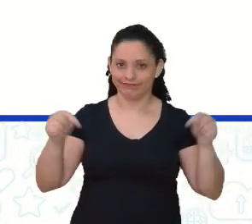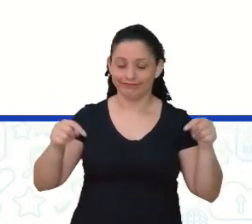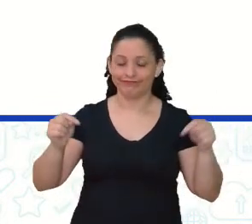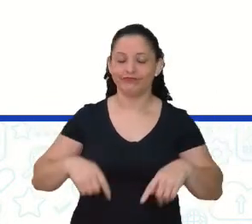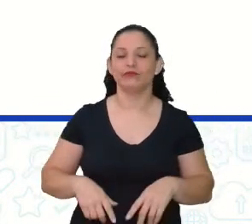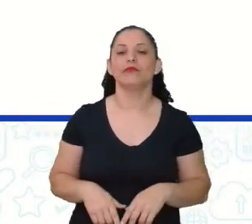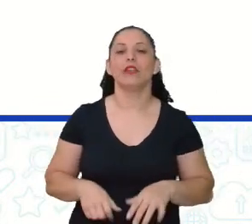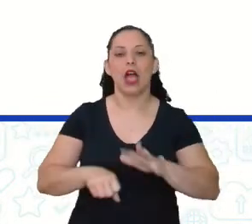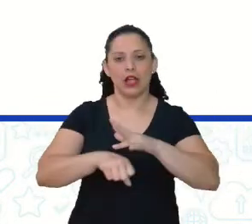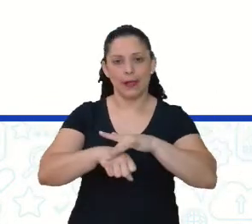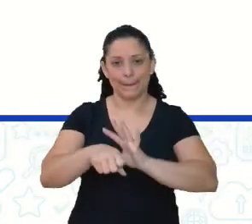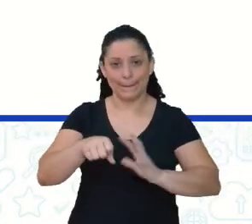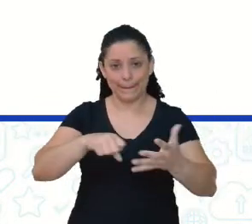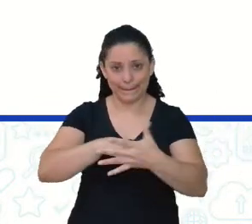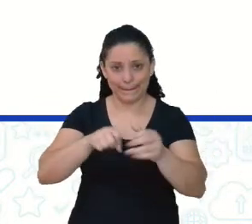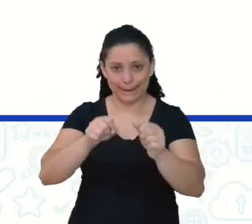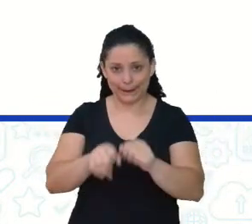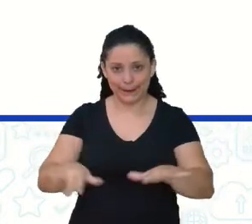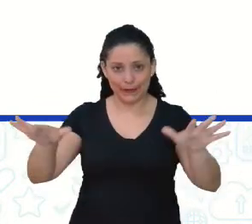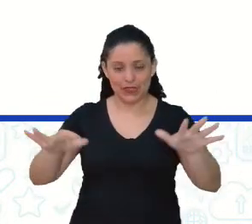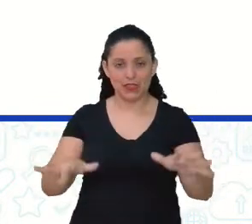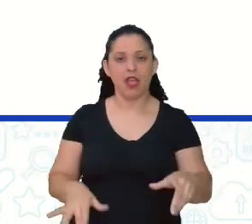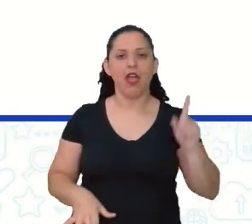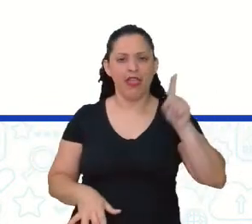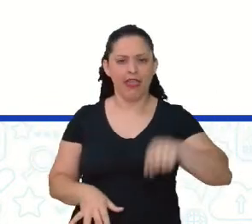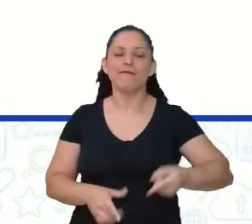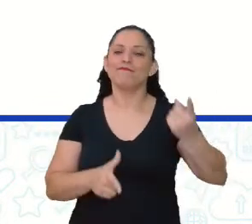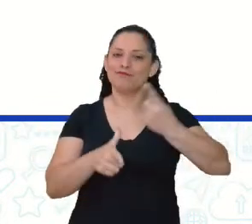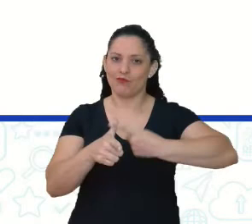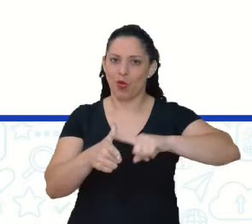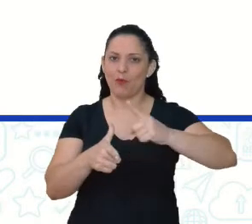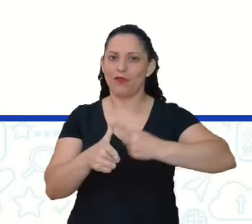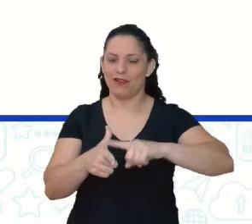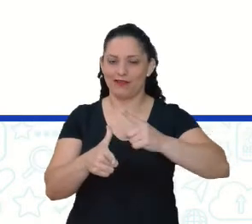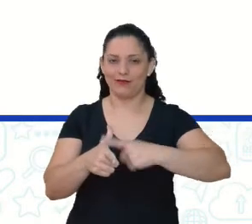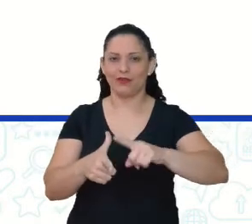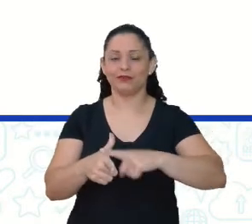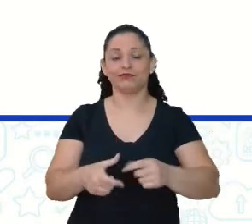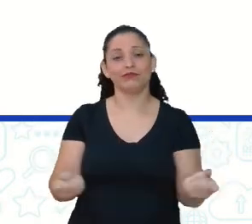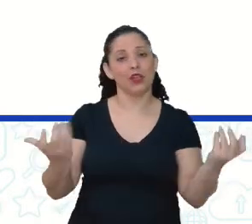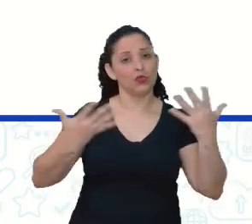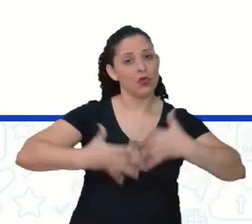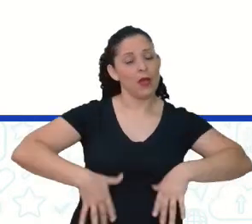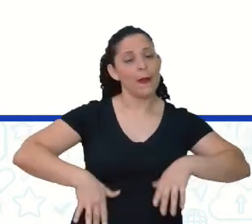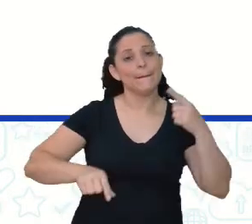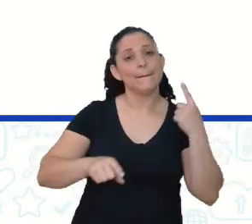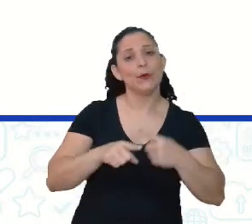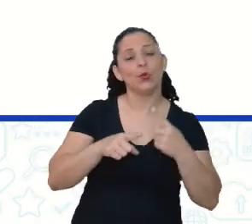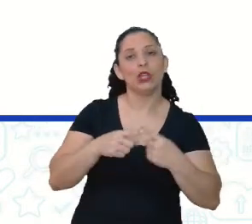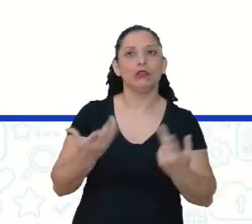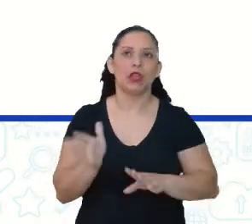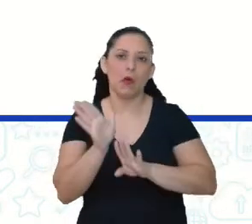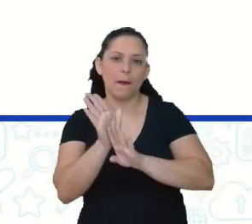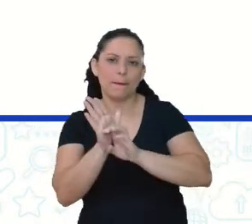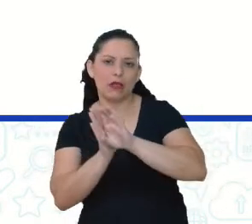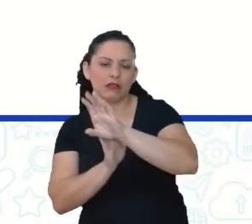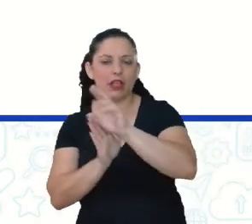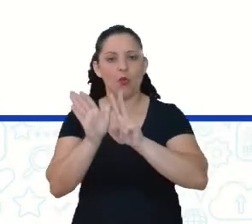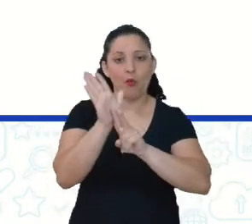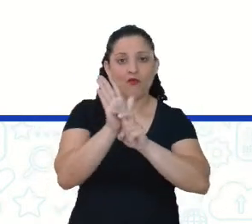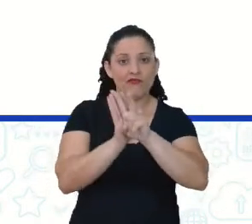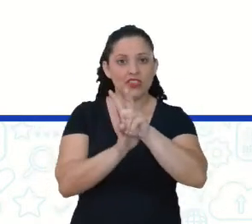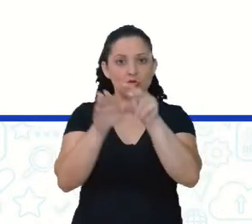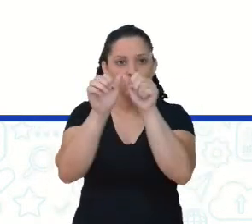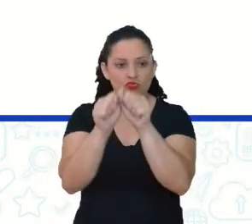ela pode sim se tornar um desastre natural, porque naturalmente um micro-organismo se espalha e